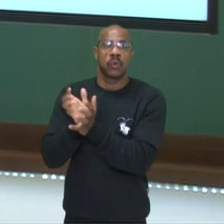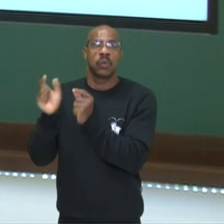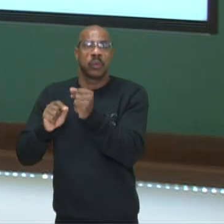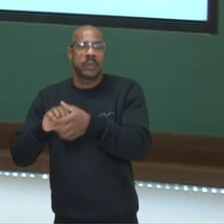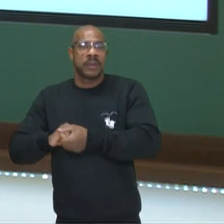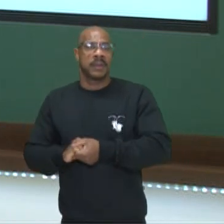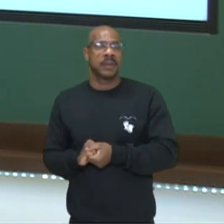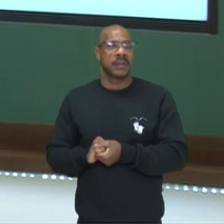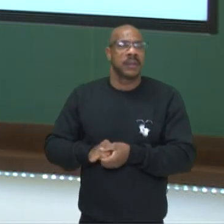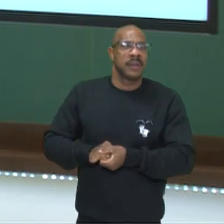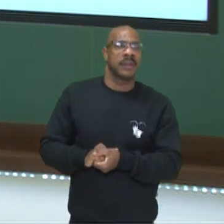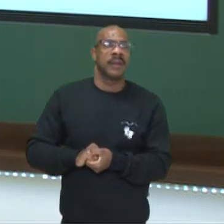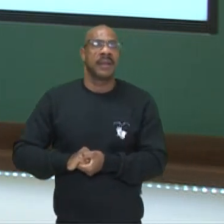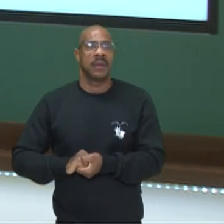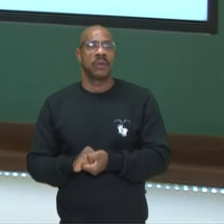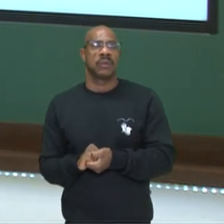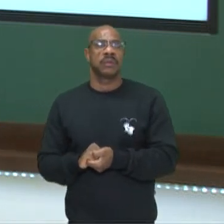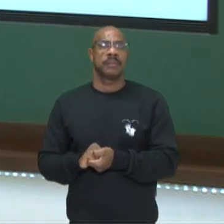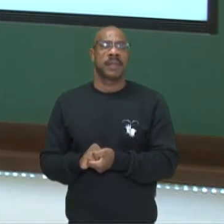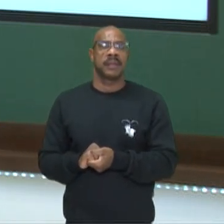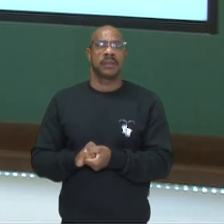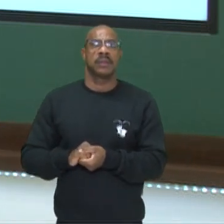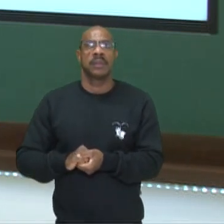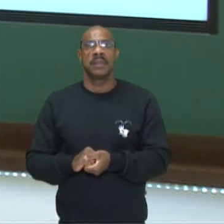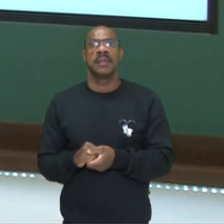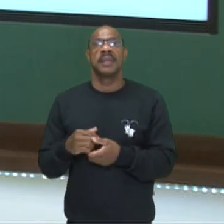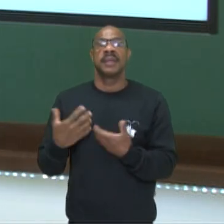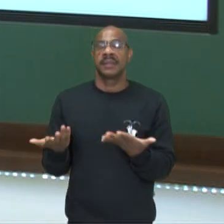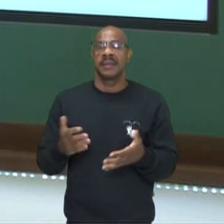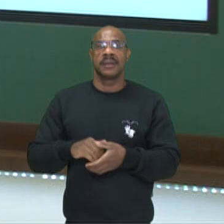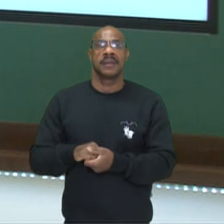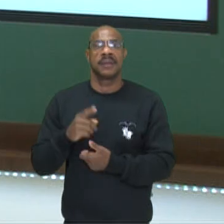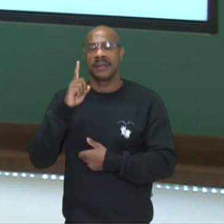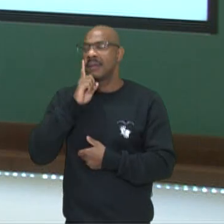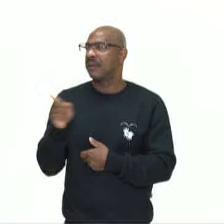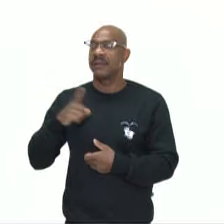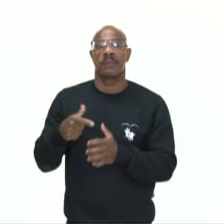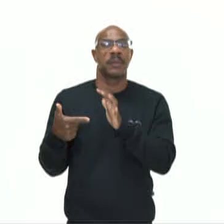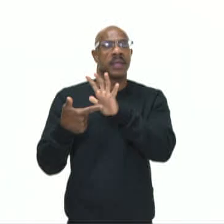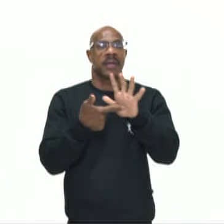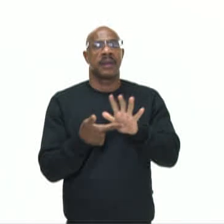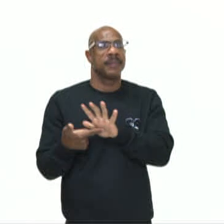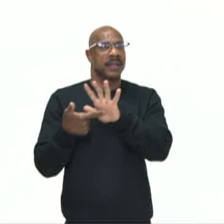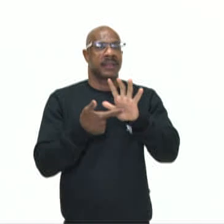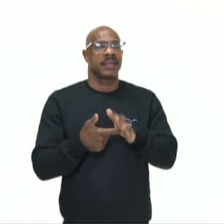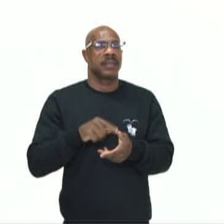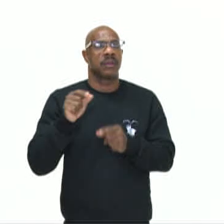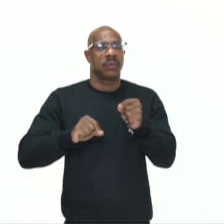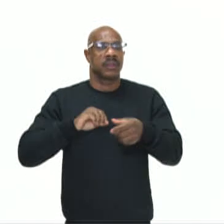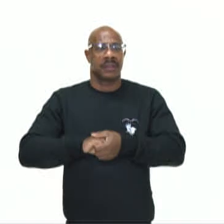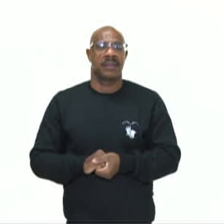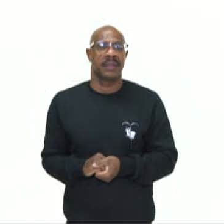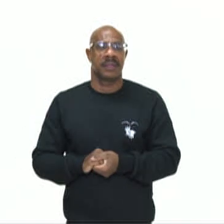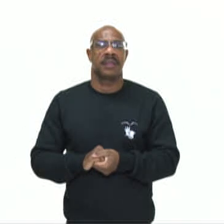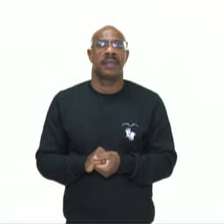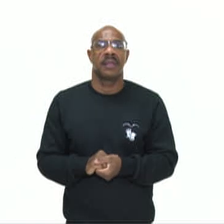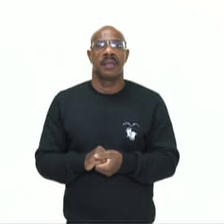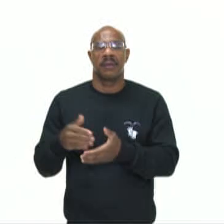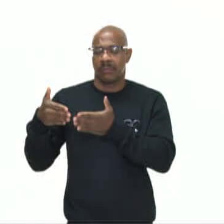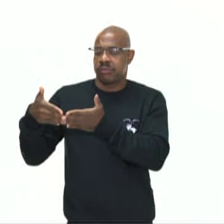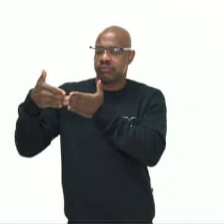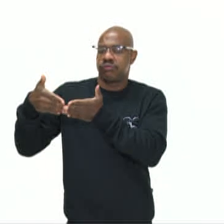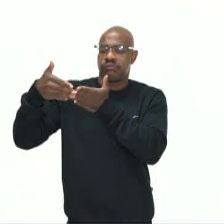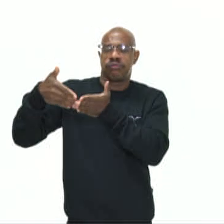ler aí talvez um livro, um documento, ele traga a expressão em inglês. Então aqui essa representação, né, do Mayflower chegando na Baía de